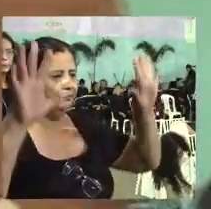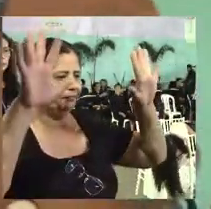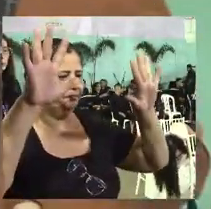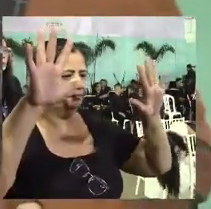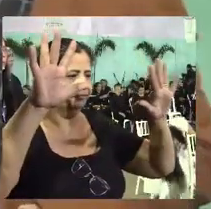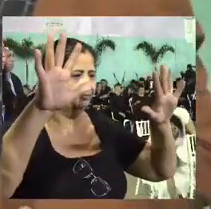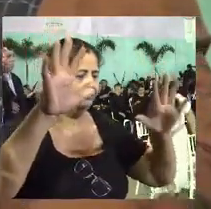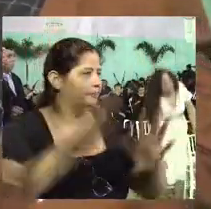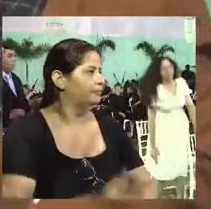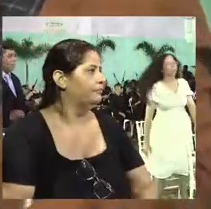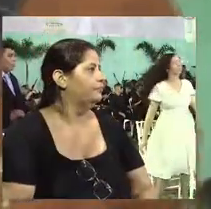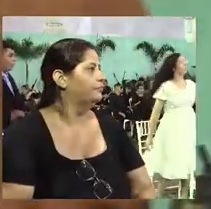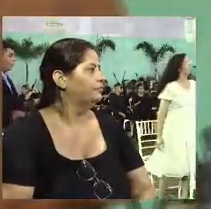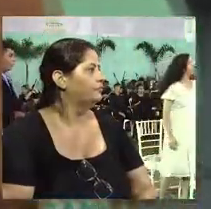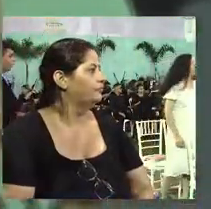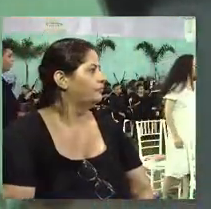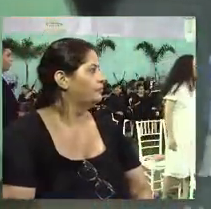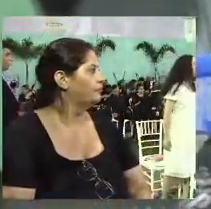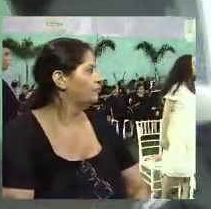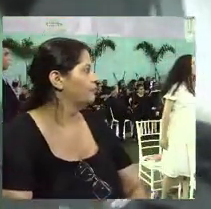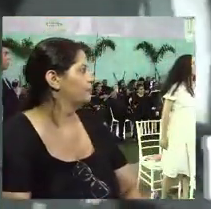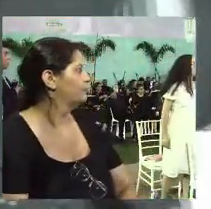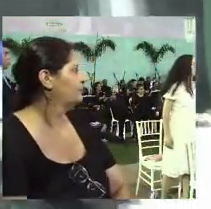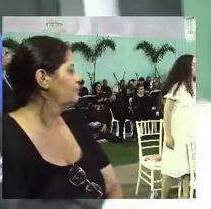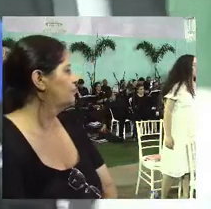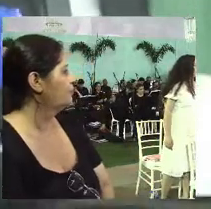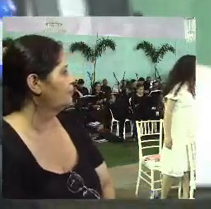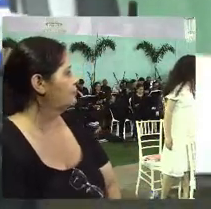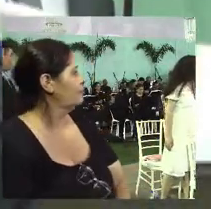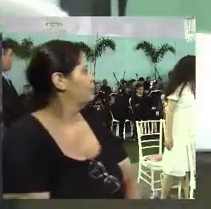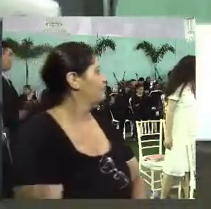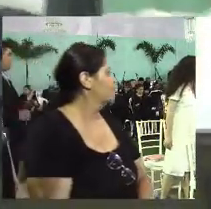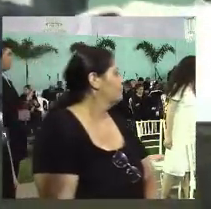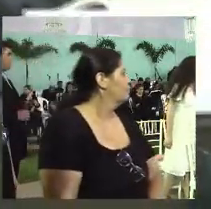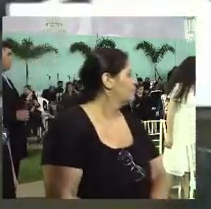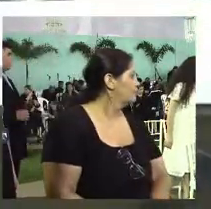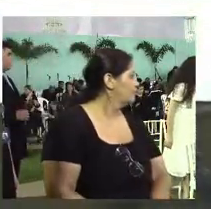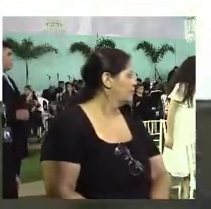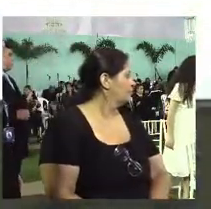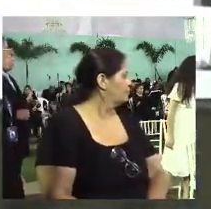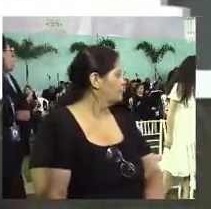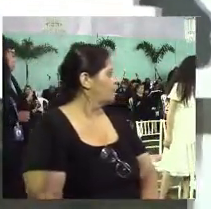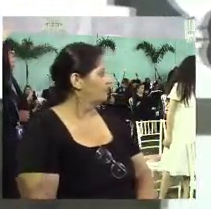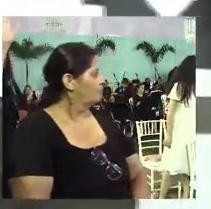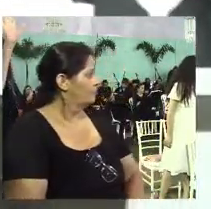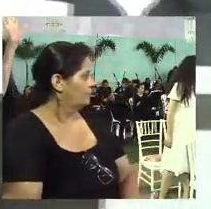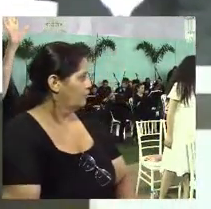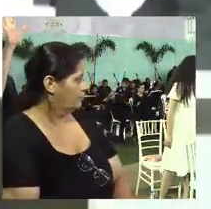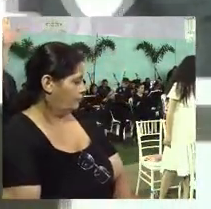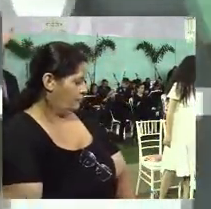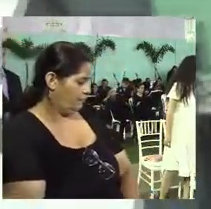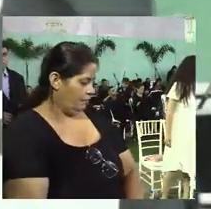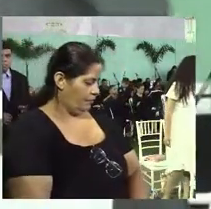sua mãozinha lá pro teu lado eu quero entregar para o meu pastor aqui a camisa do posso orar por você de presente